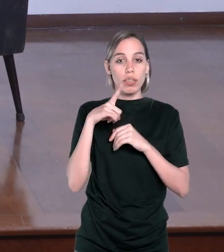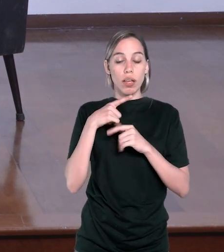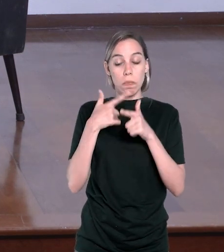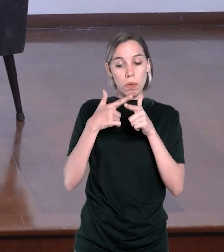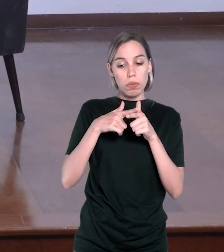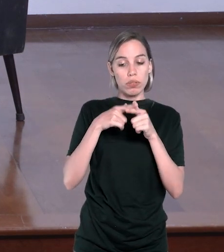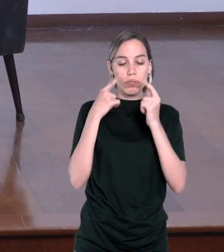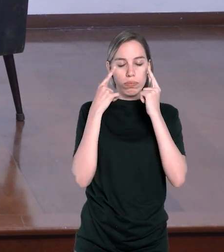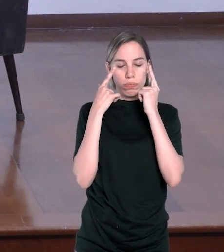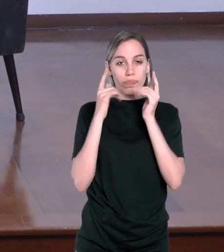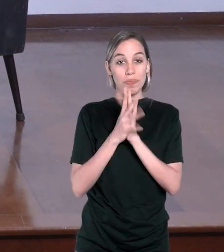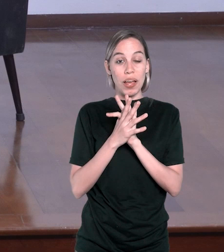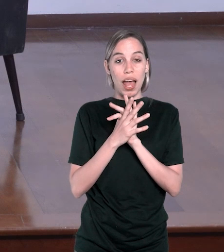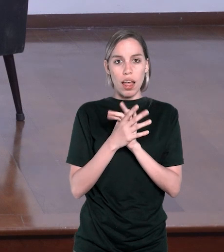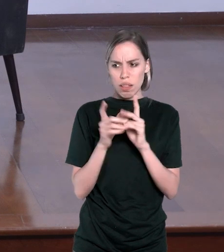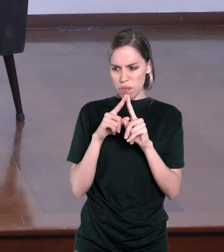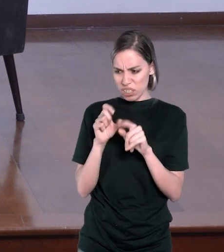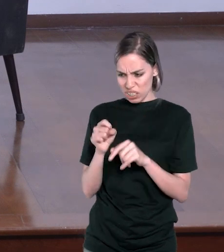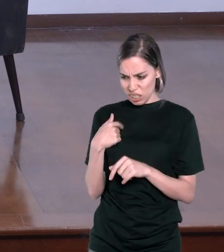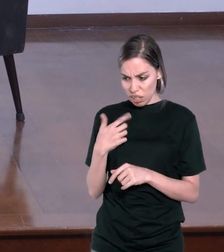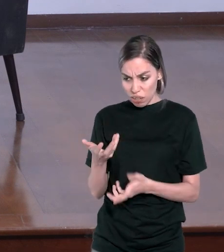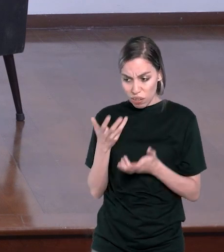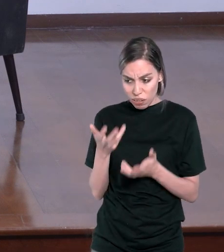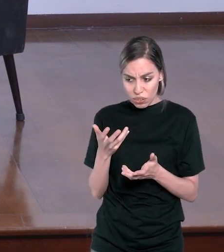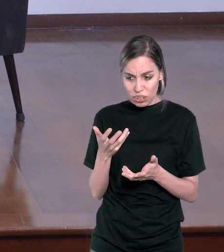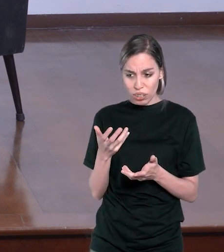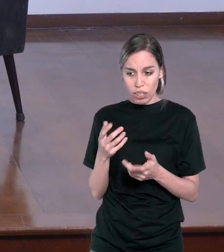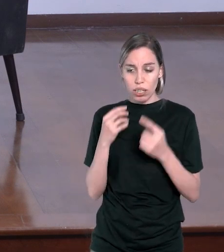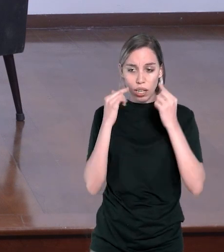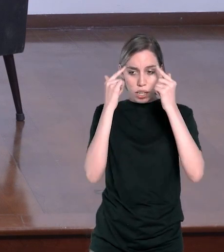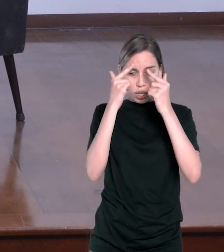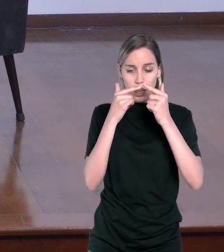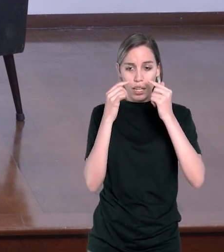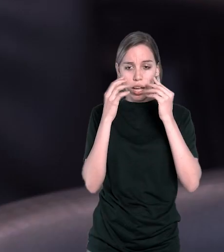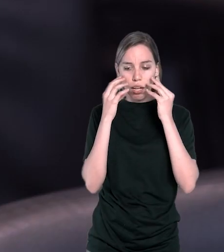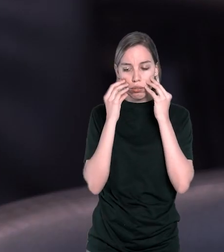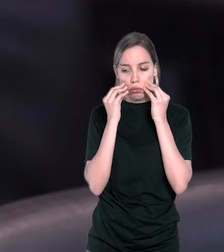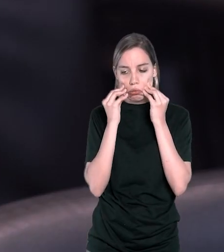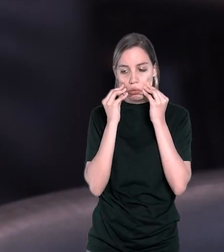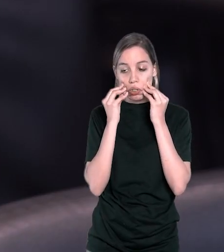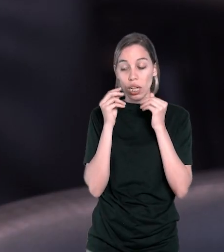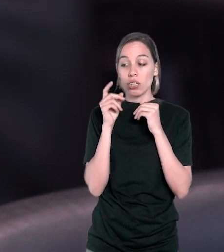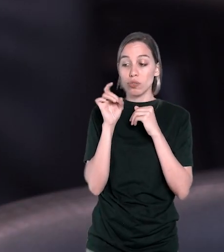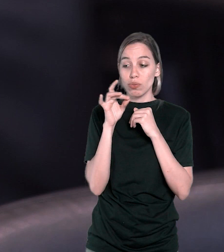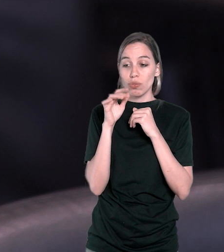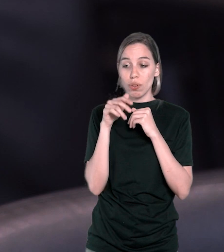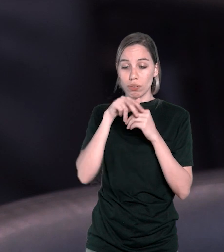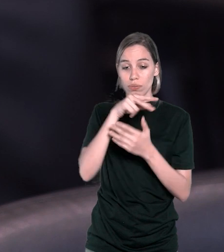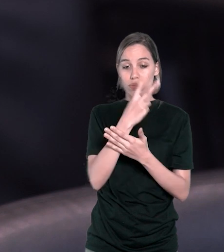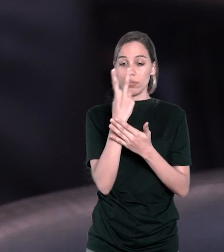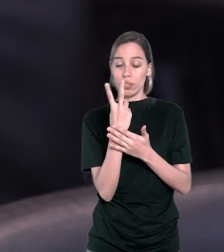Já eu, se quiser me livrar do rosto murcho, só ficando de cabeça para baixo. Você está rindo? A sua hora vai